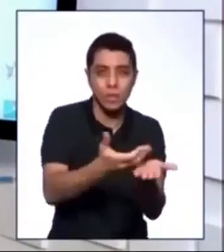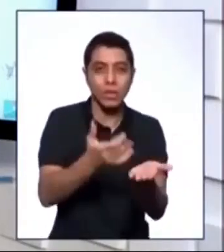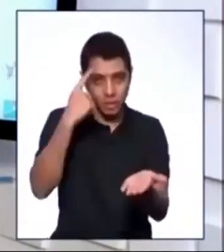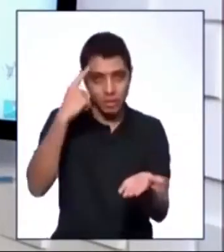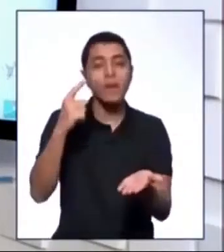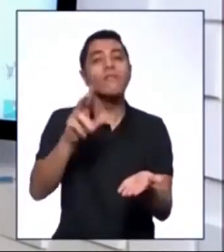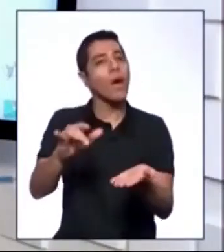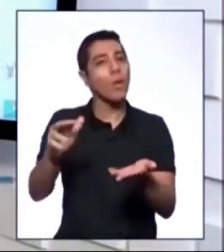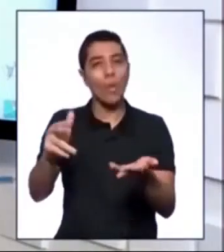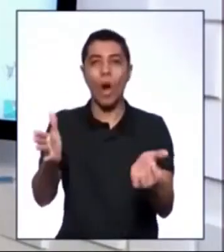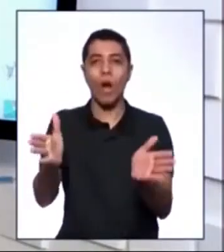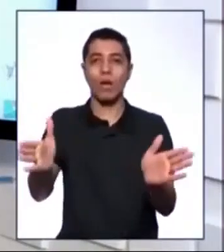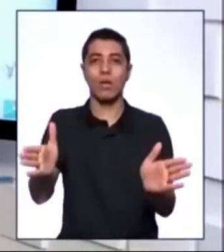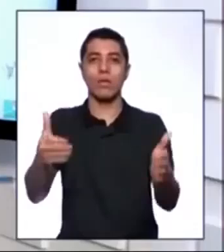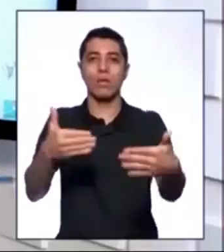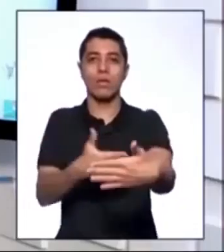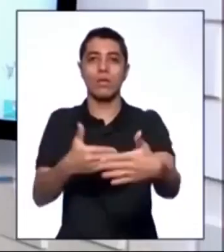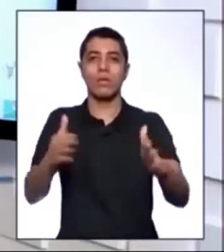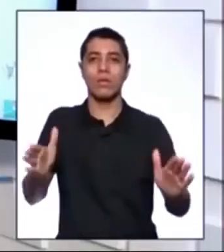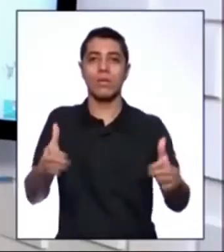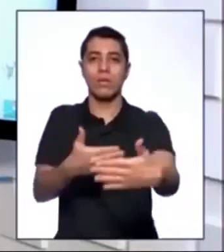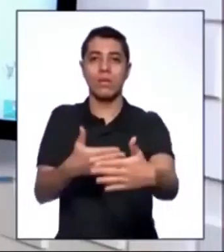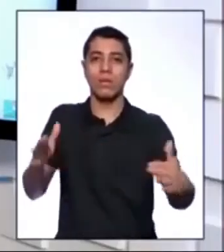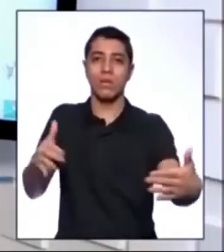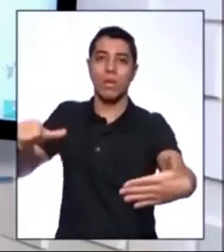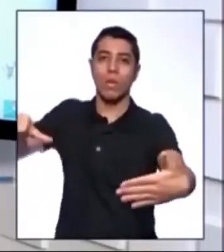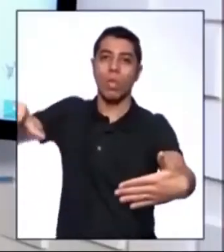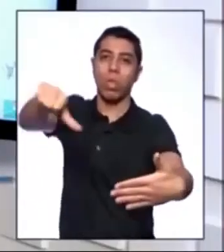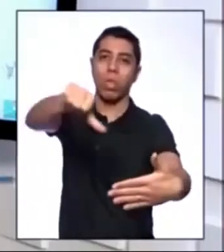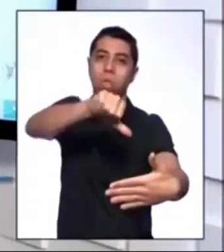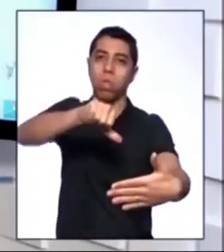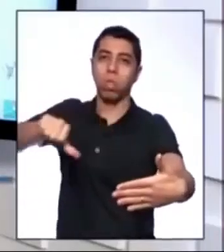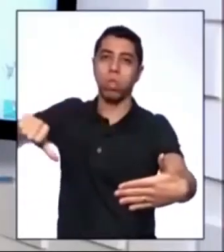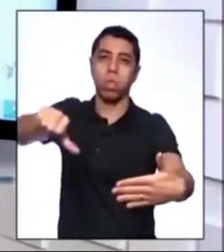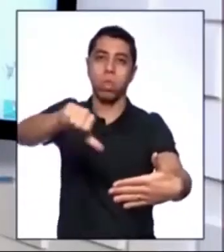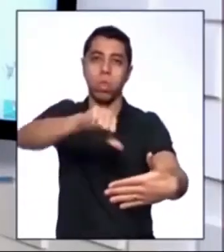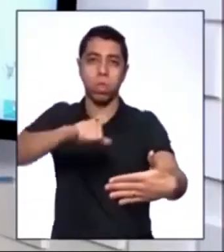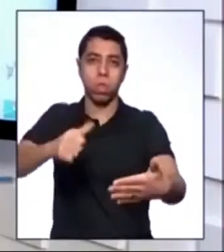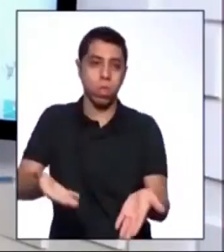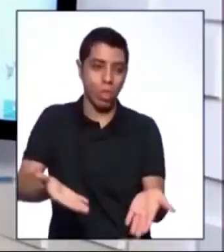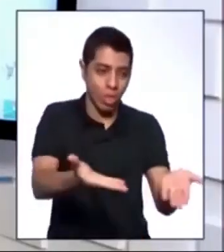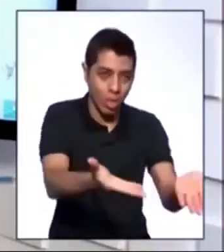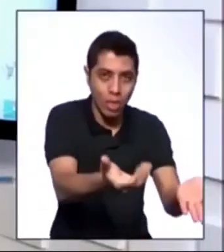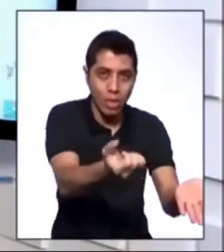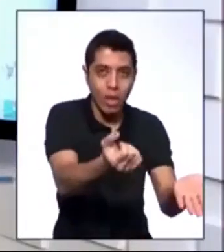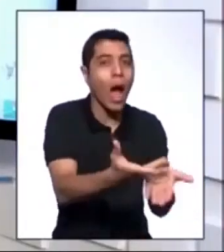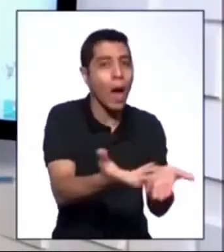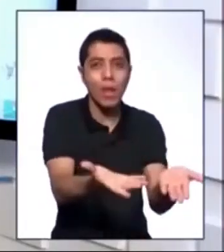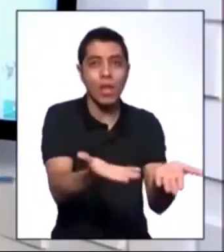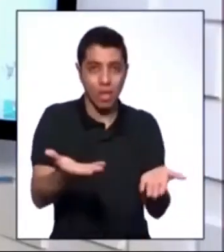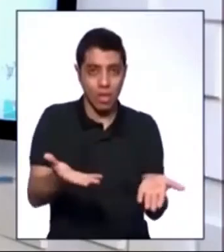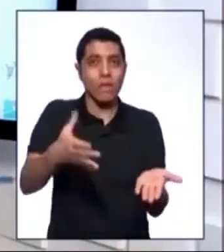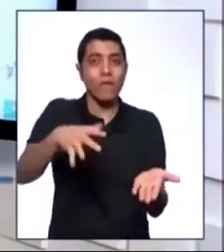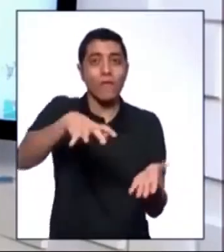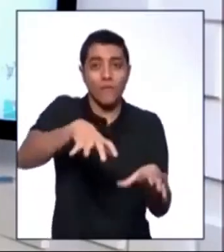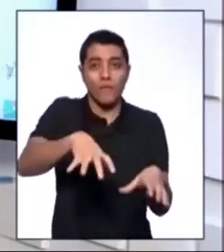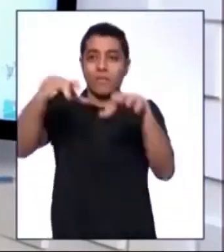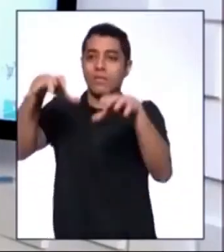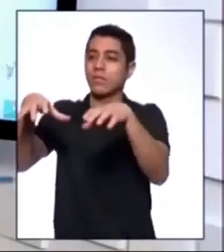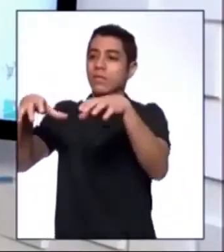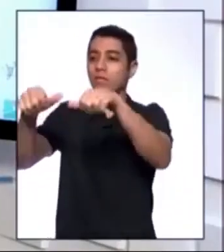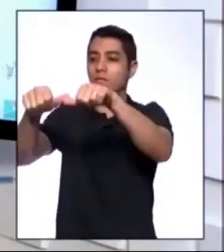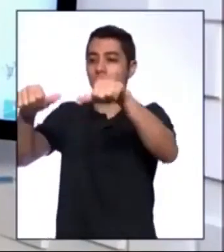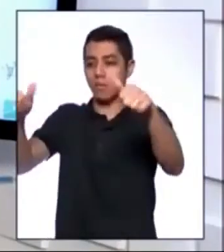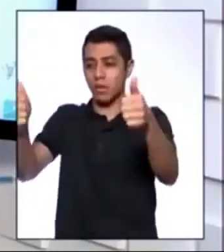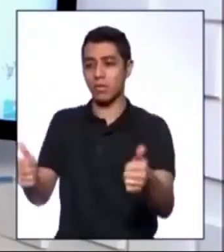mesmo formato. E se sai com o mesmo formato, eu consigo replicar isso quantas vezes e entender como é que isso foi feito. Isso é forma, tá?